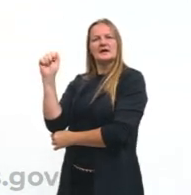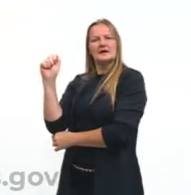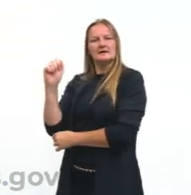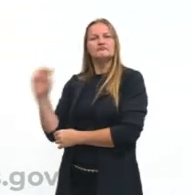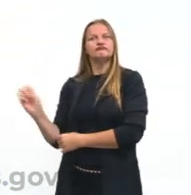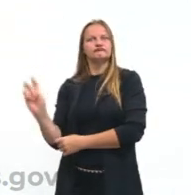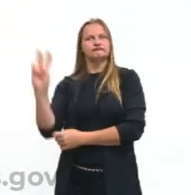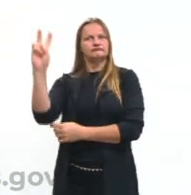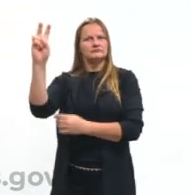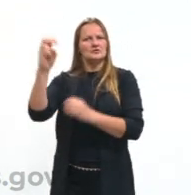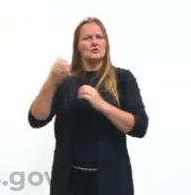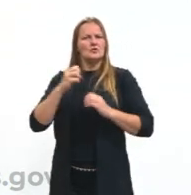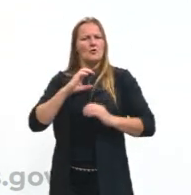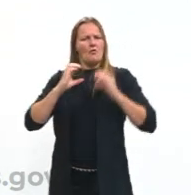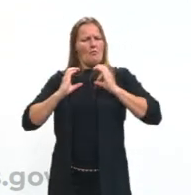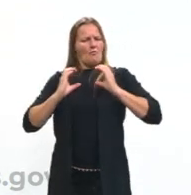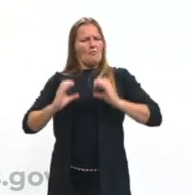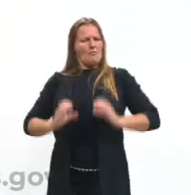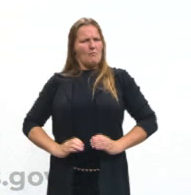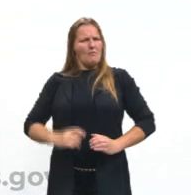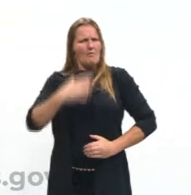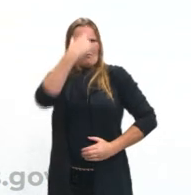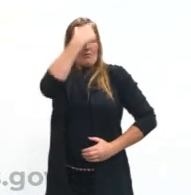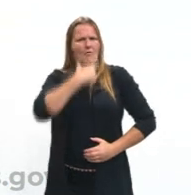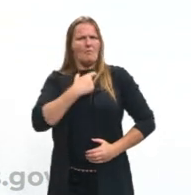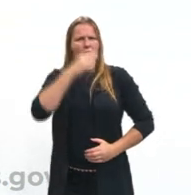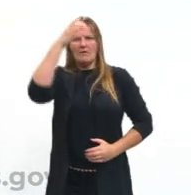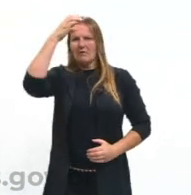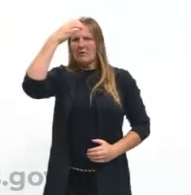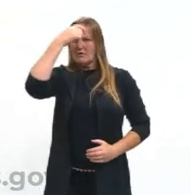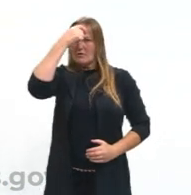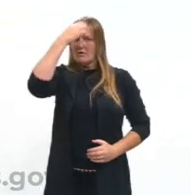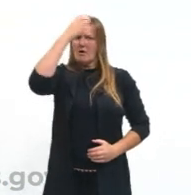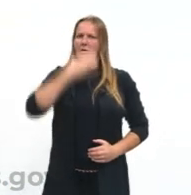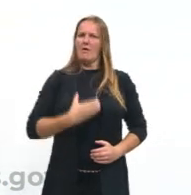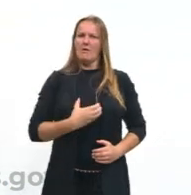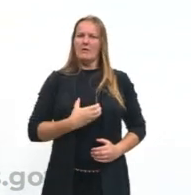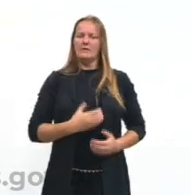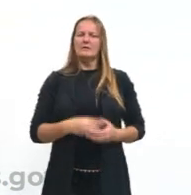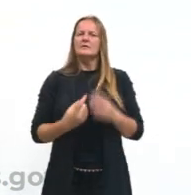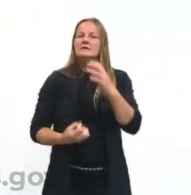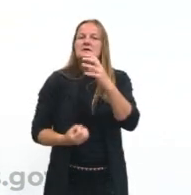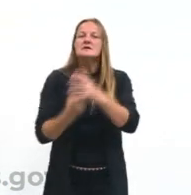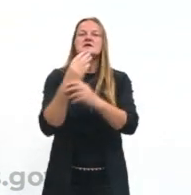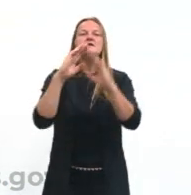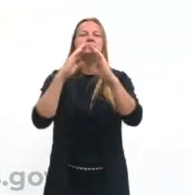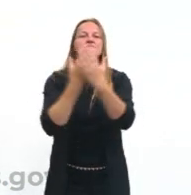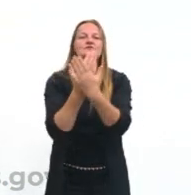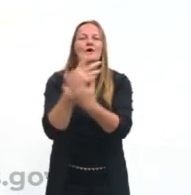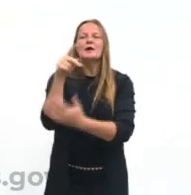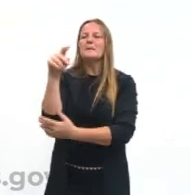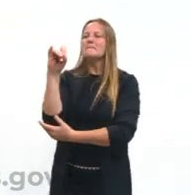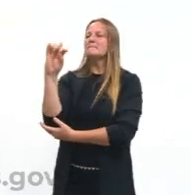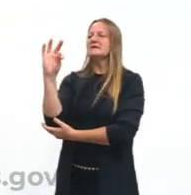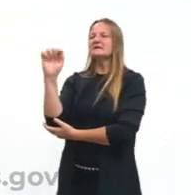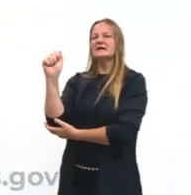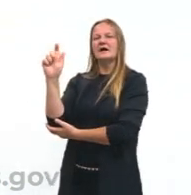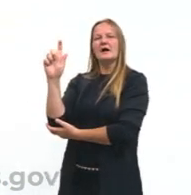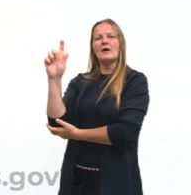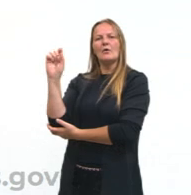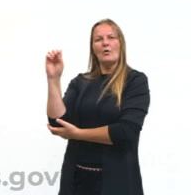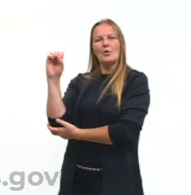me discutir sobre caráter números mas ele a chamada escola pitagórica e depois ele acaba sendo